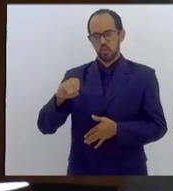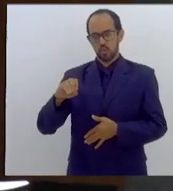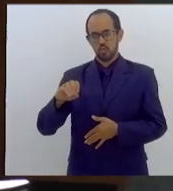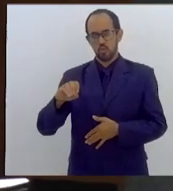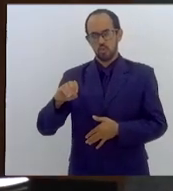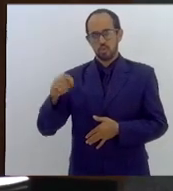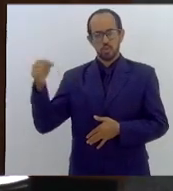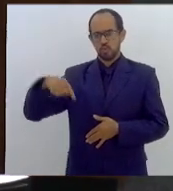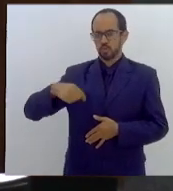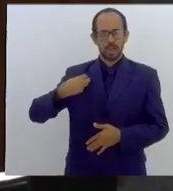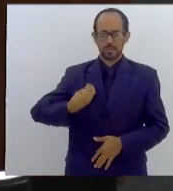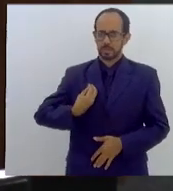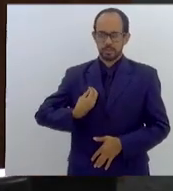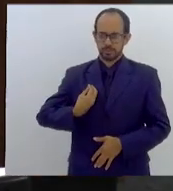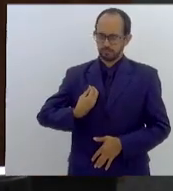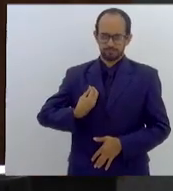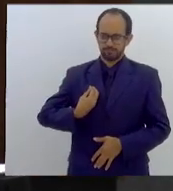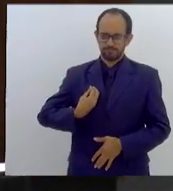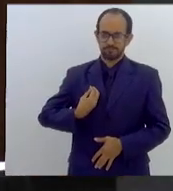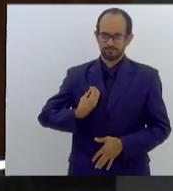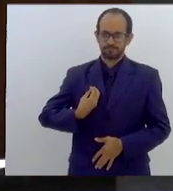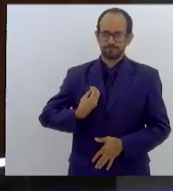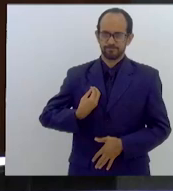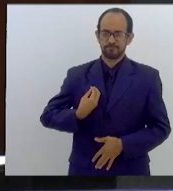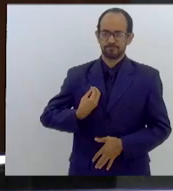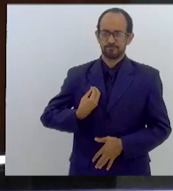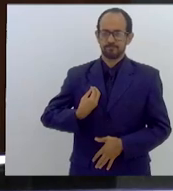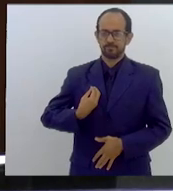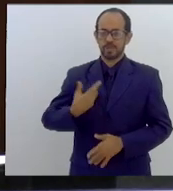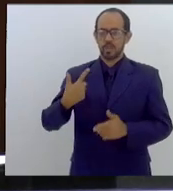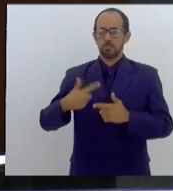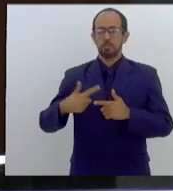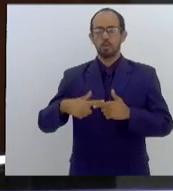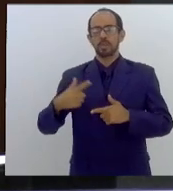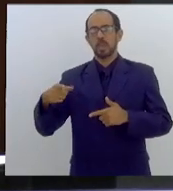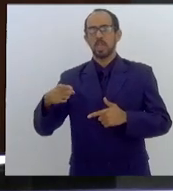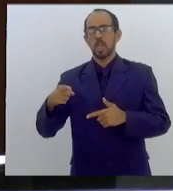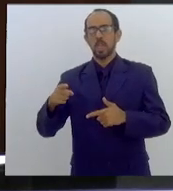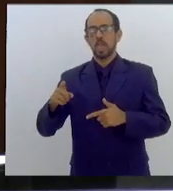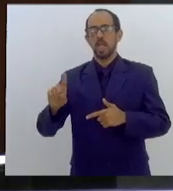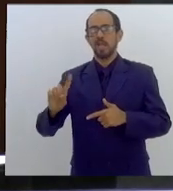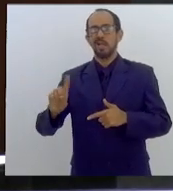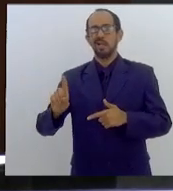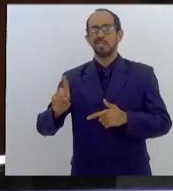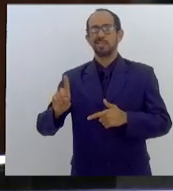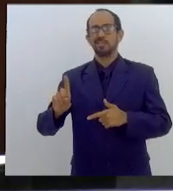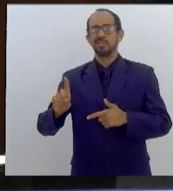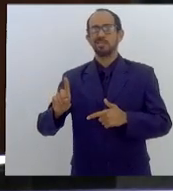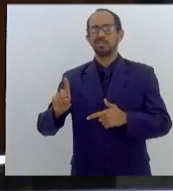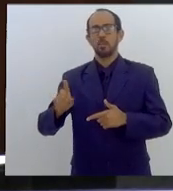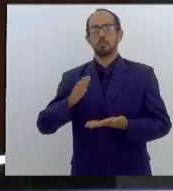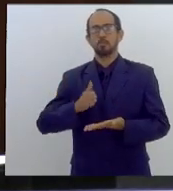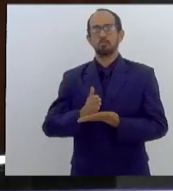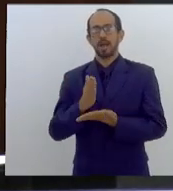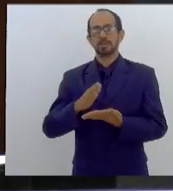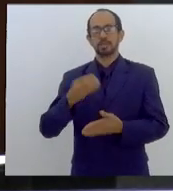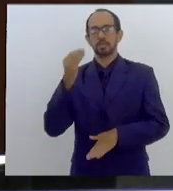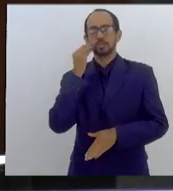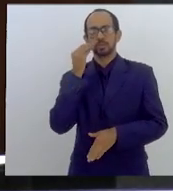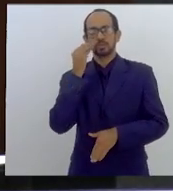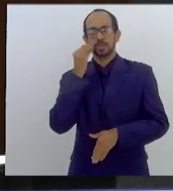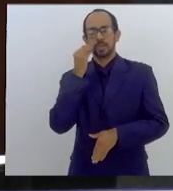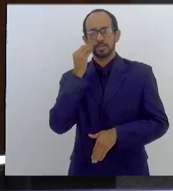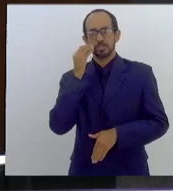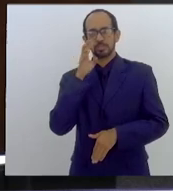não esteja aqui presente, porque ele não passa no teste